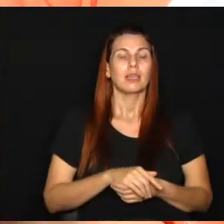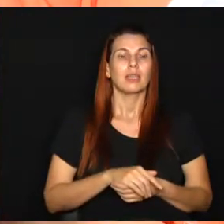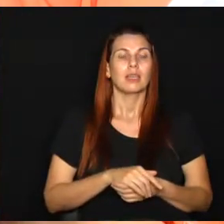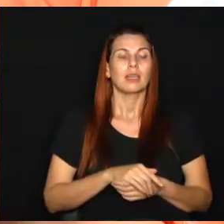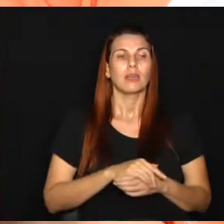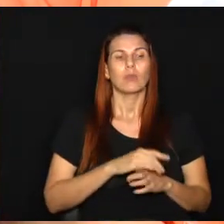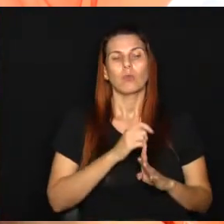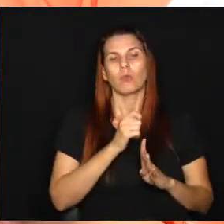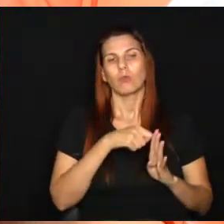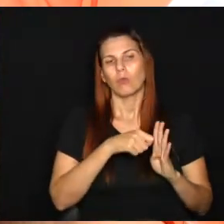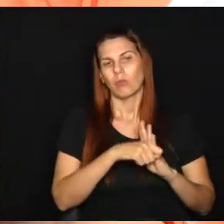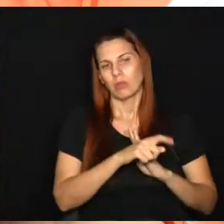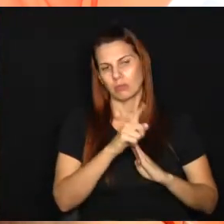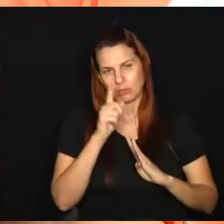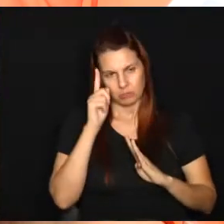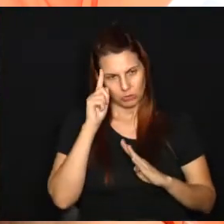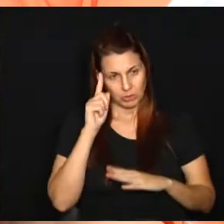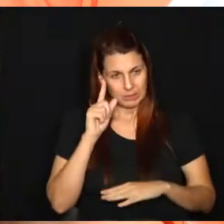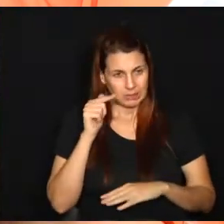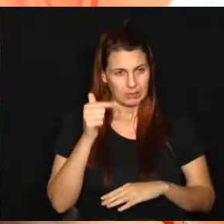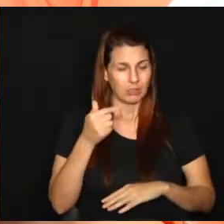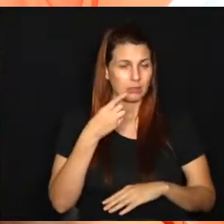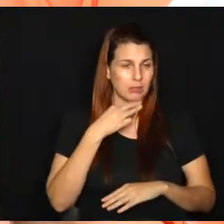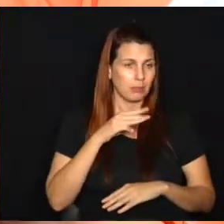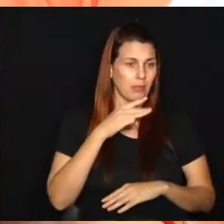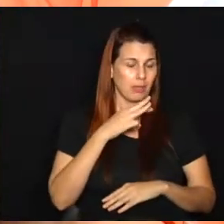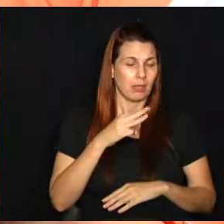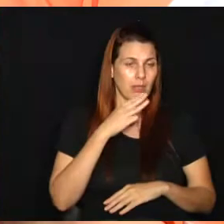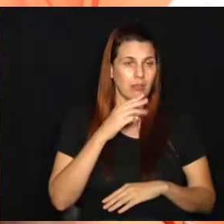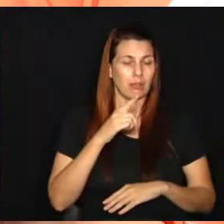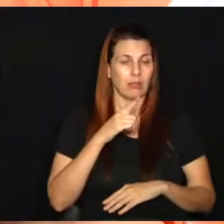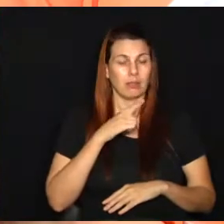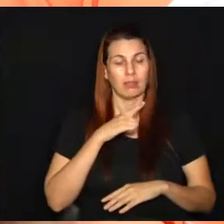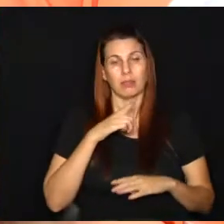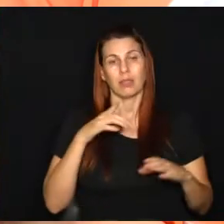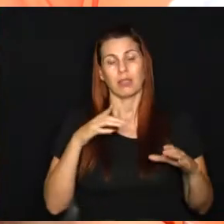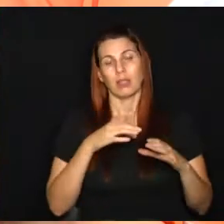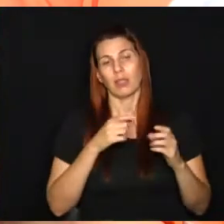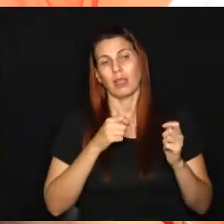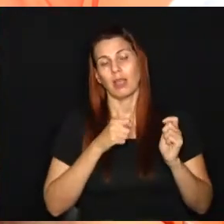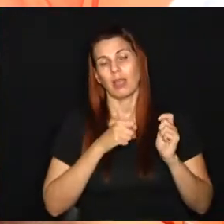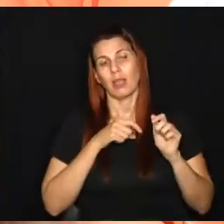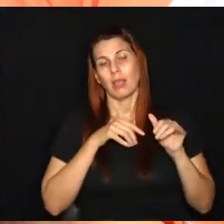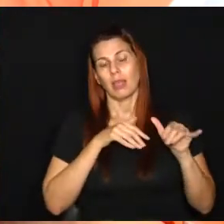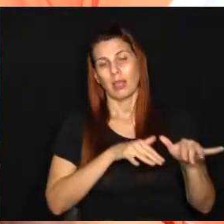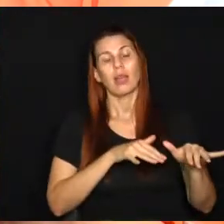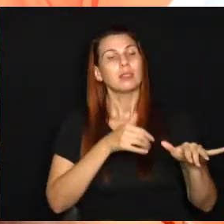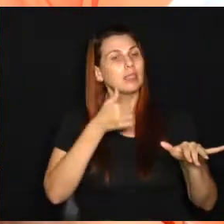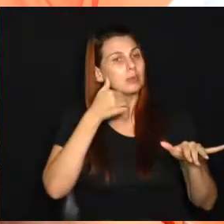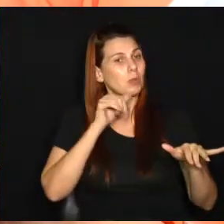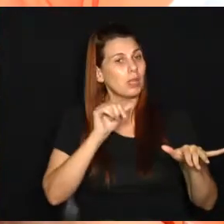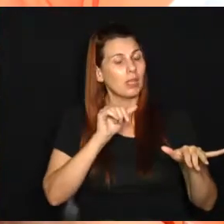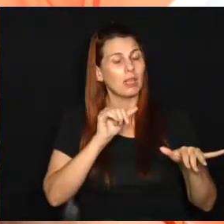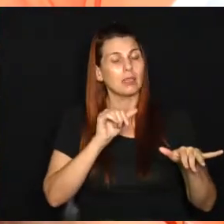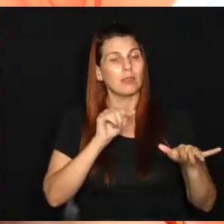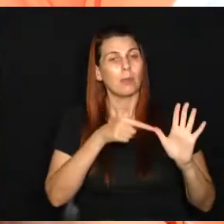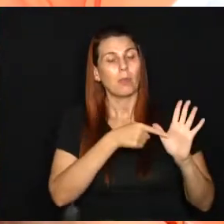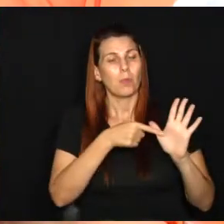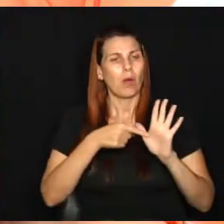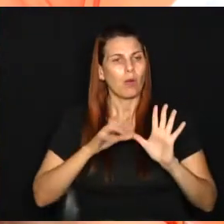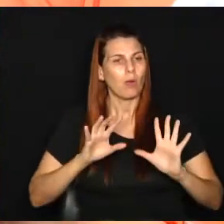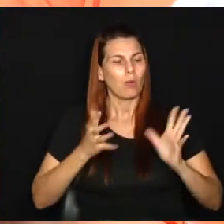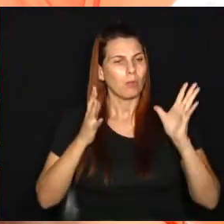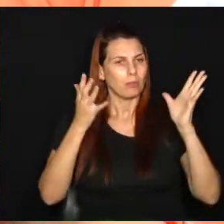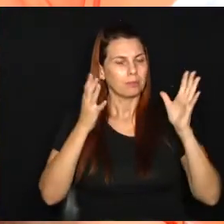em Campinas. No dia 7 de março tem o Ato Unificado das Mulheres, que é o momento que a gente vai marcar aí a